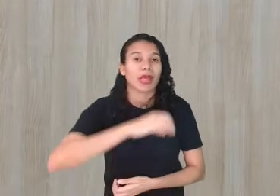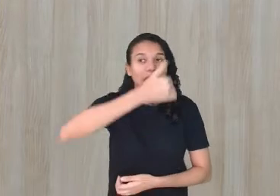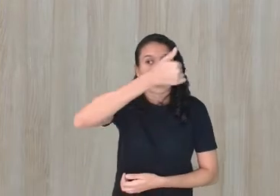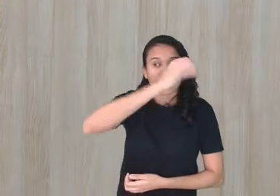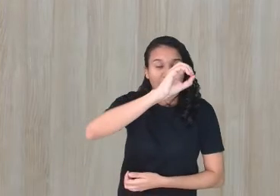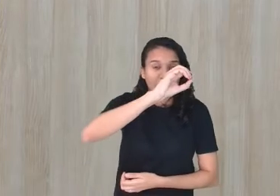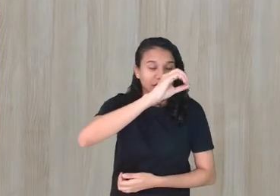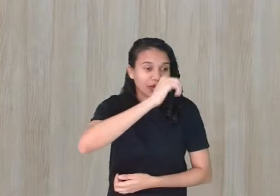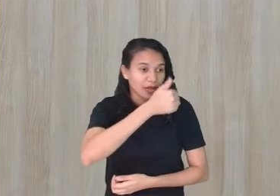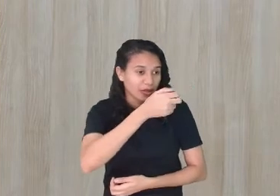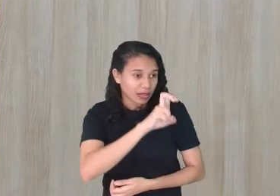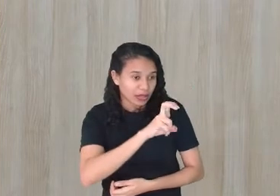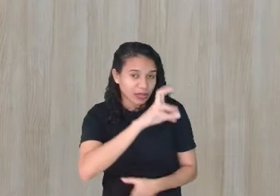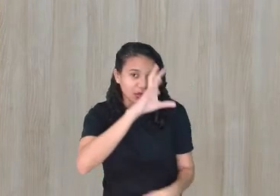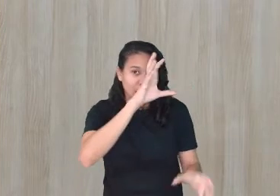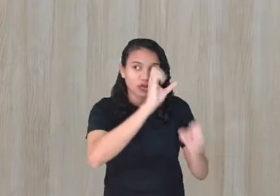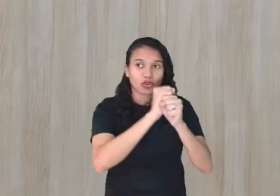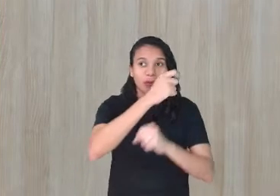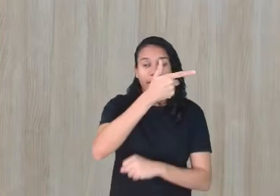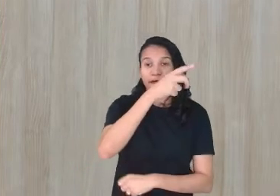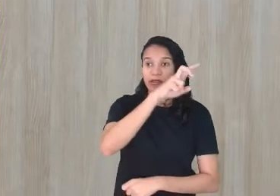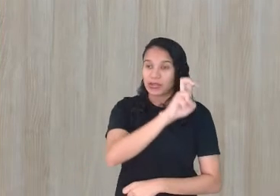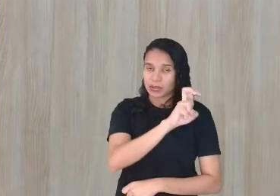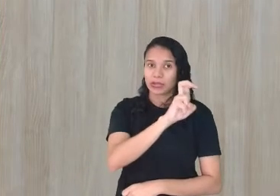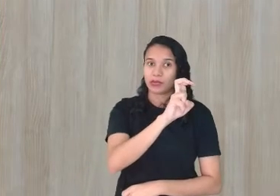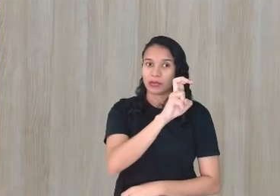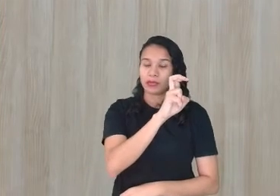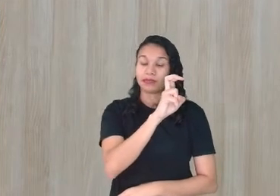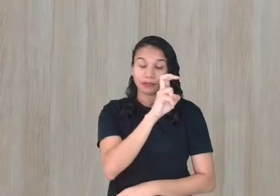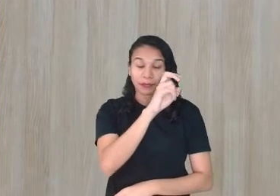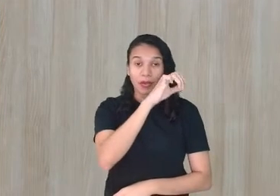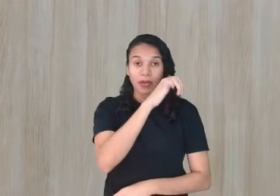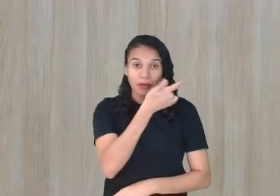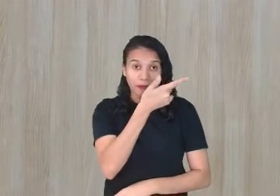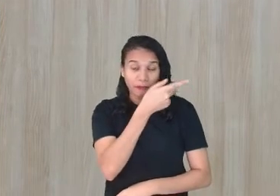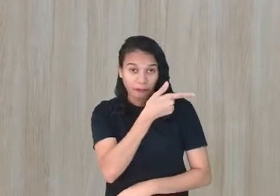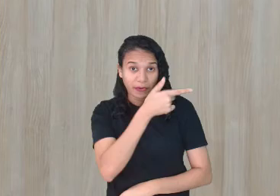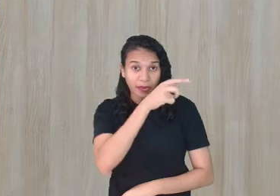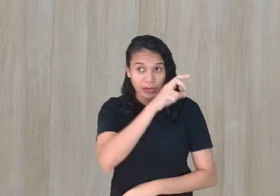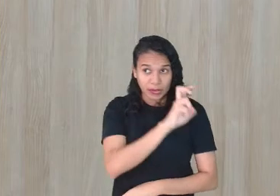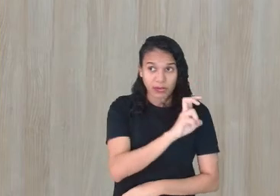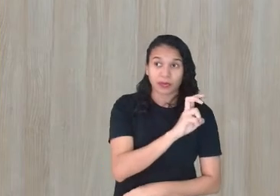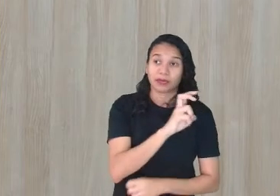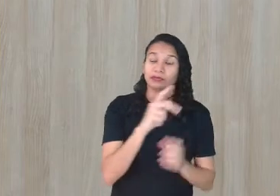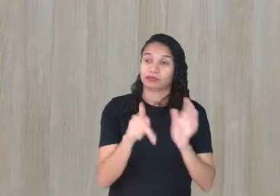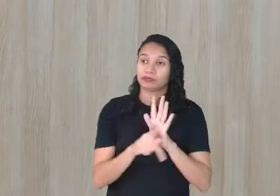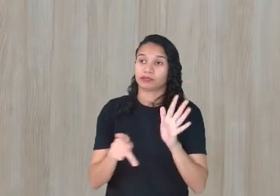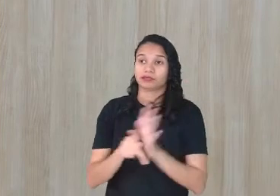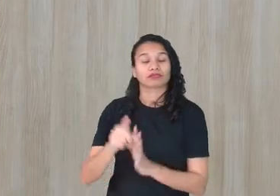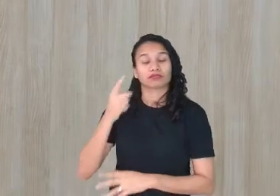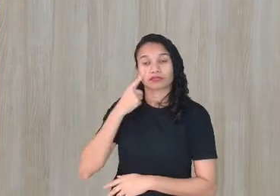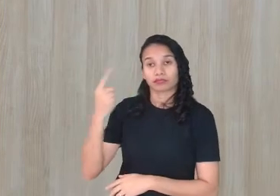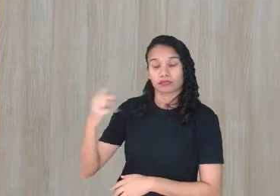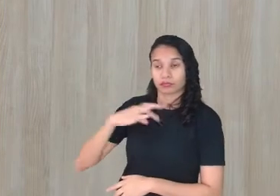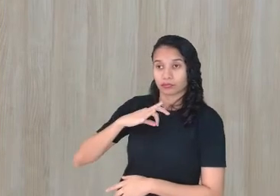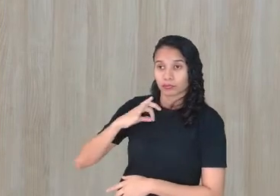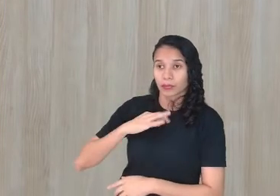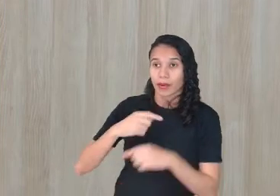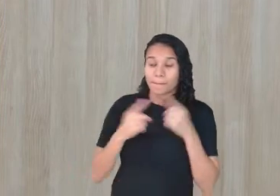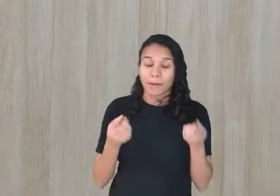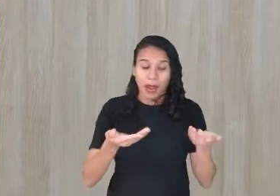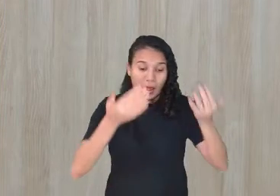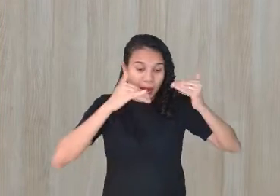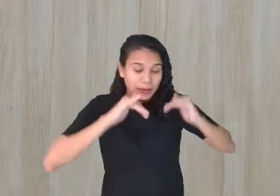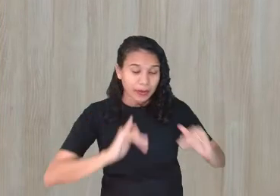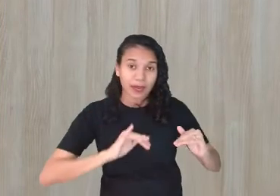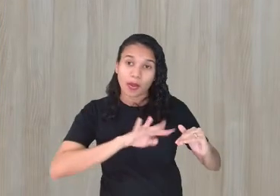10 e 15 dá 25, somando, ó, a 10 camisas de R$20, 15 camisas de R$30, dá 25 camisas. Só que